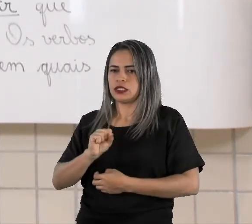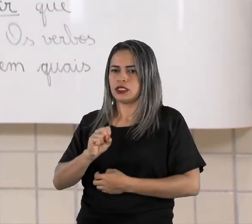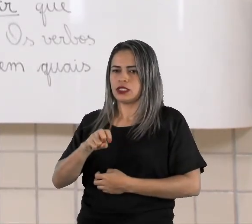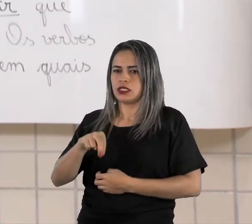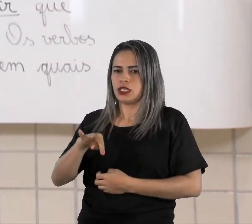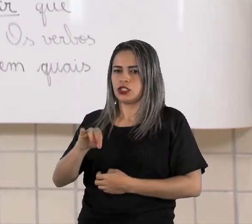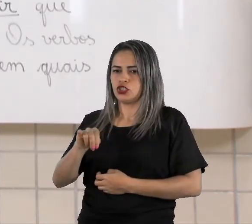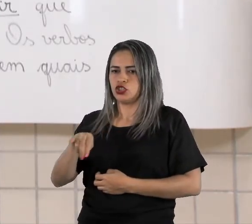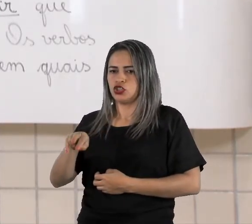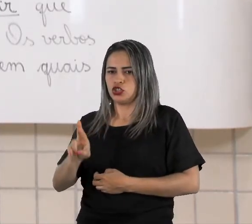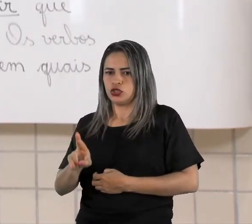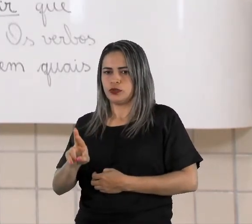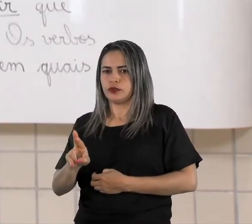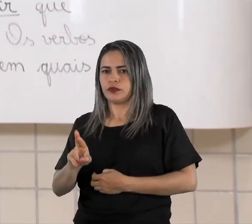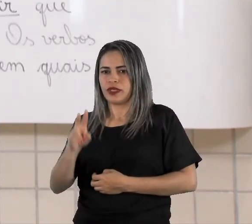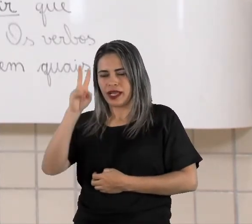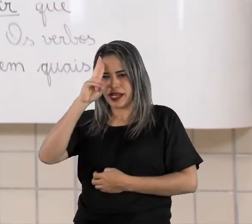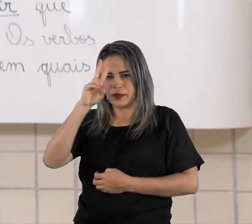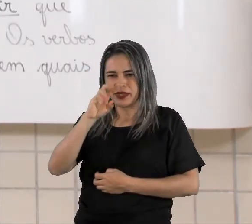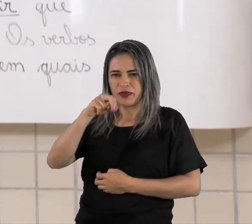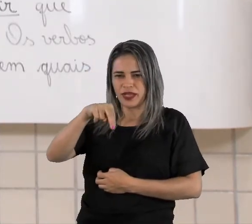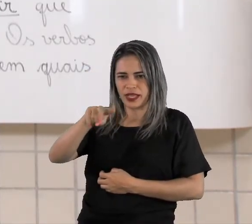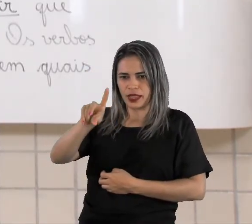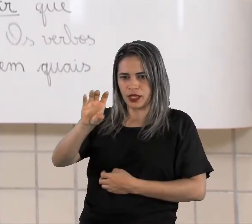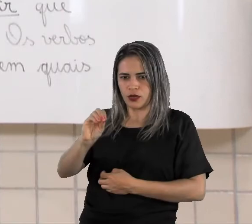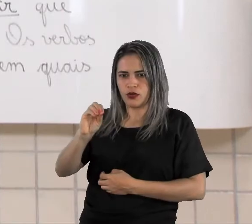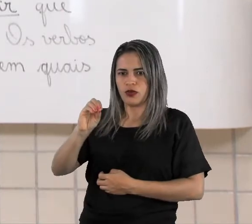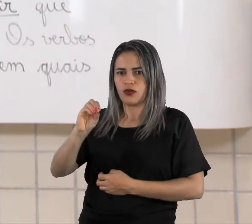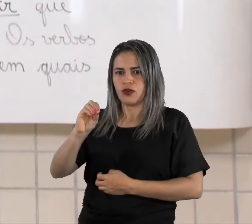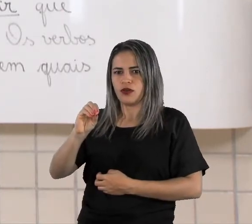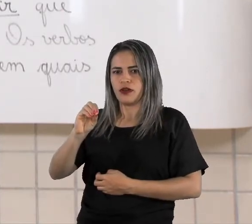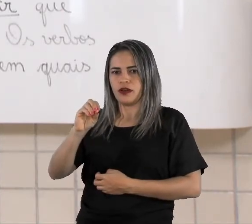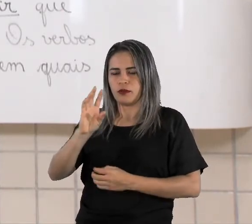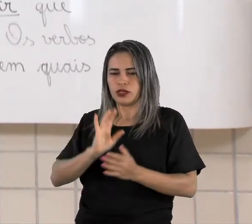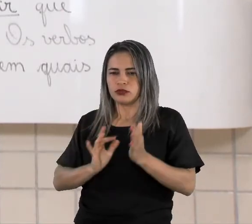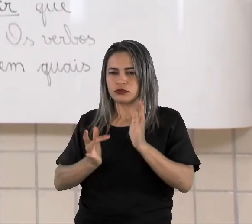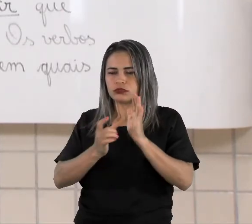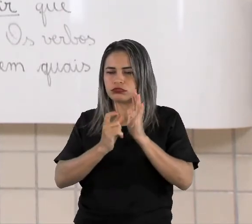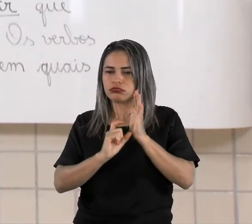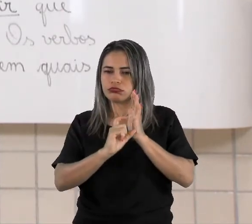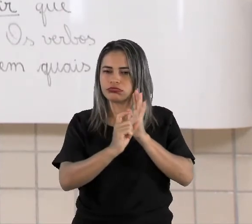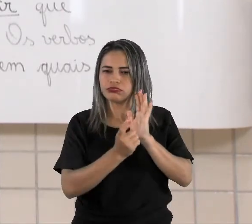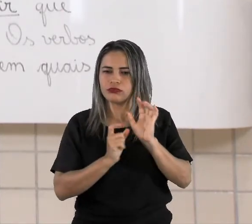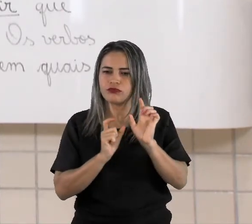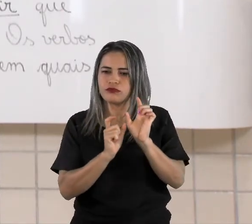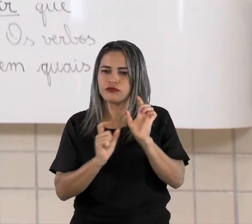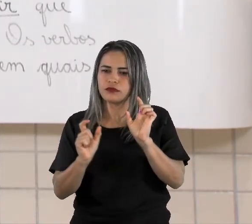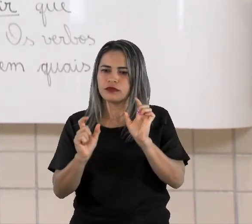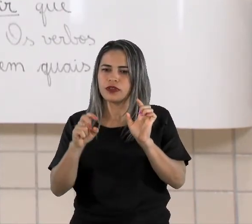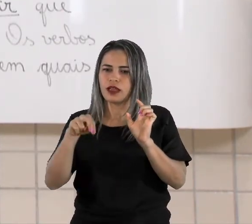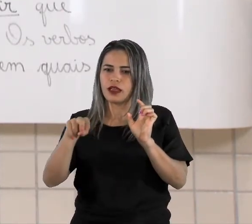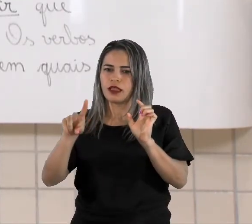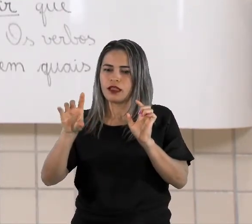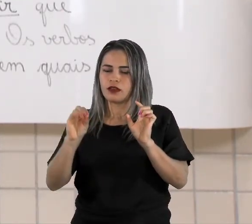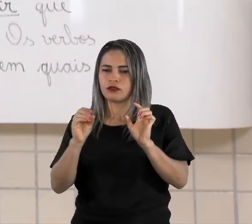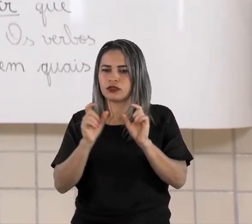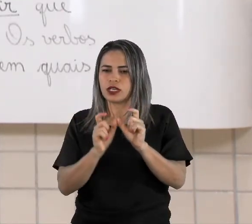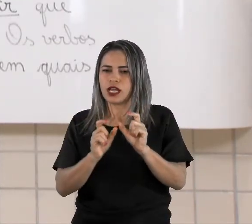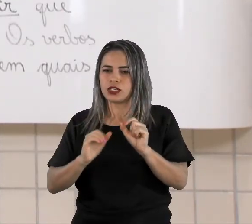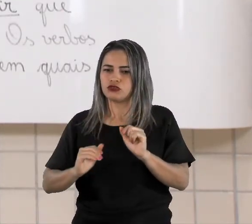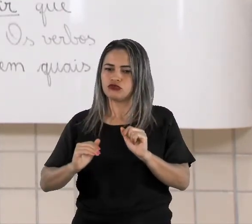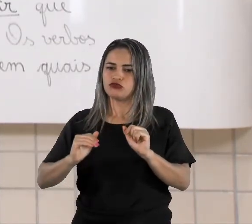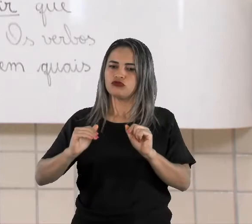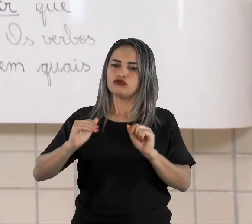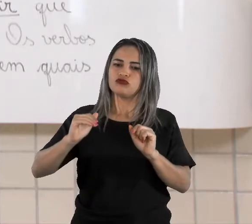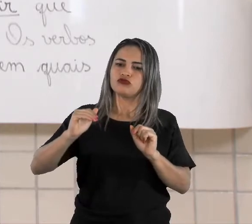o endo aqui, endo, ando, como ele está indicando a expressão inacabada, que eles estão crescendo ainda,